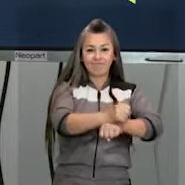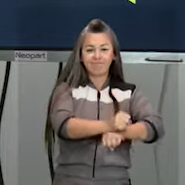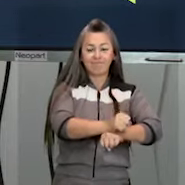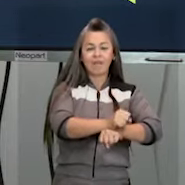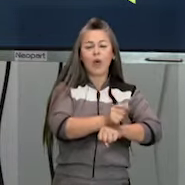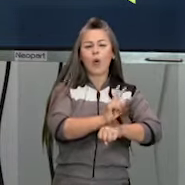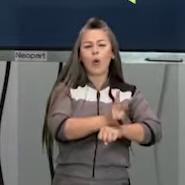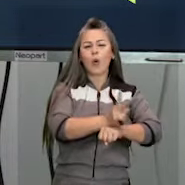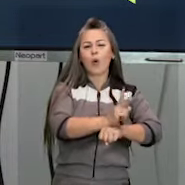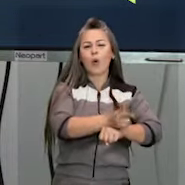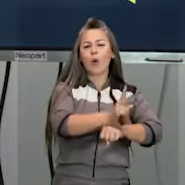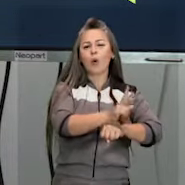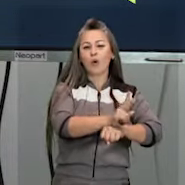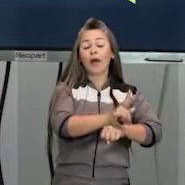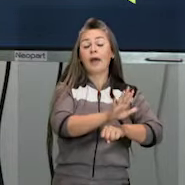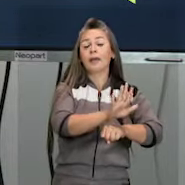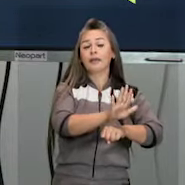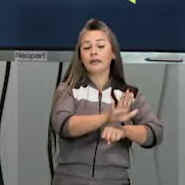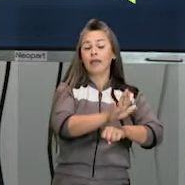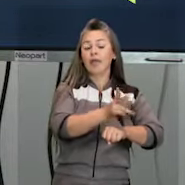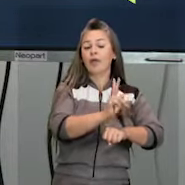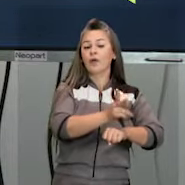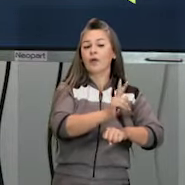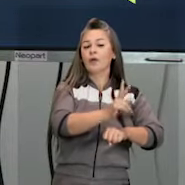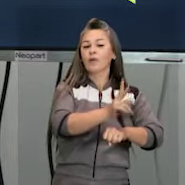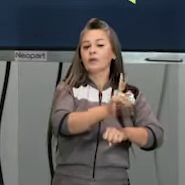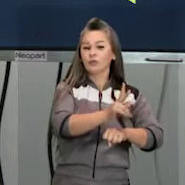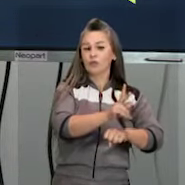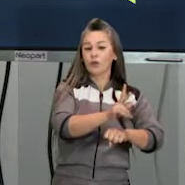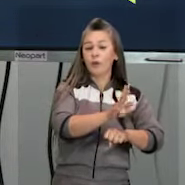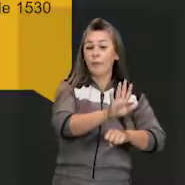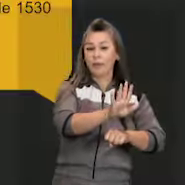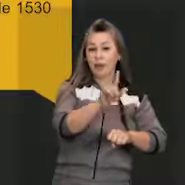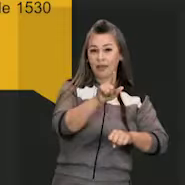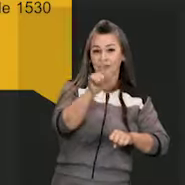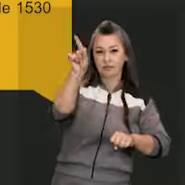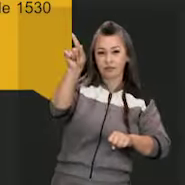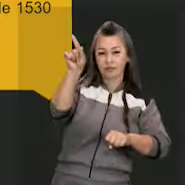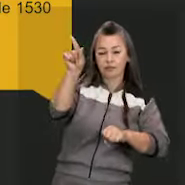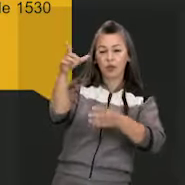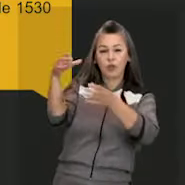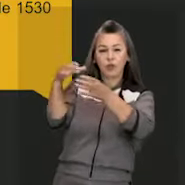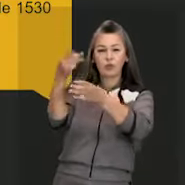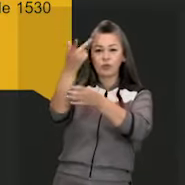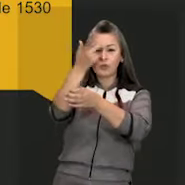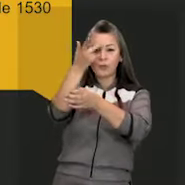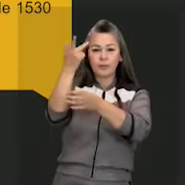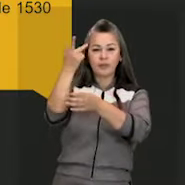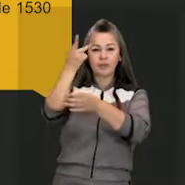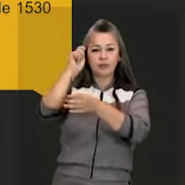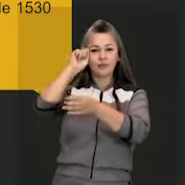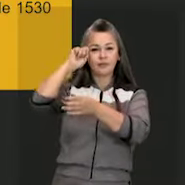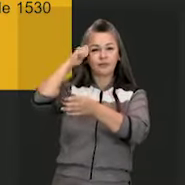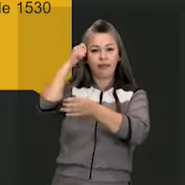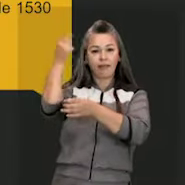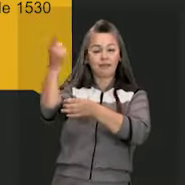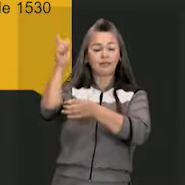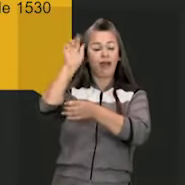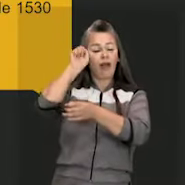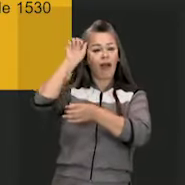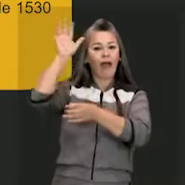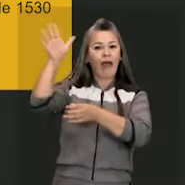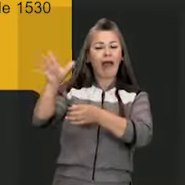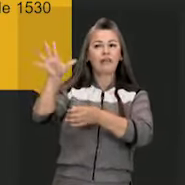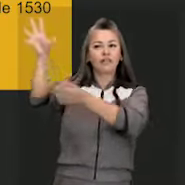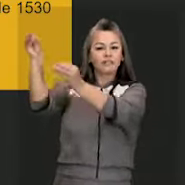a escravização de africanos e africanas que foram trazidos e trazidas para o Brasil na condição de escravizados a